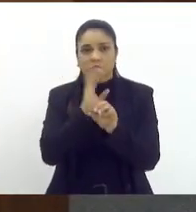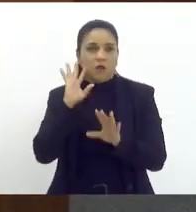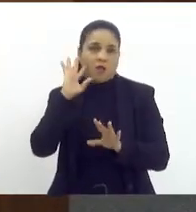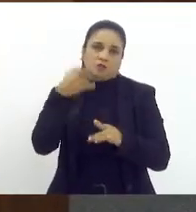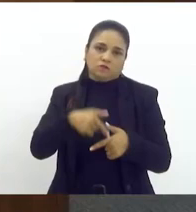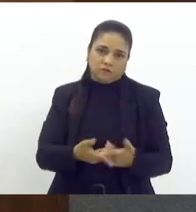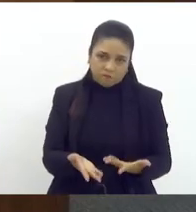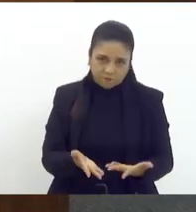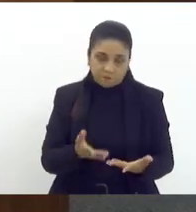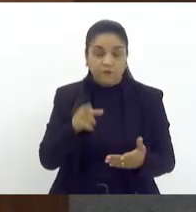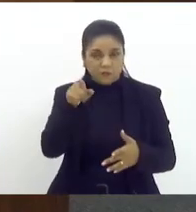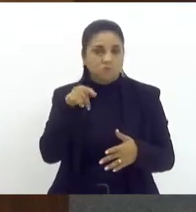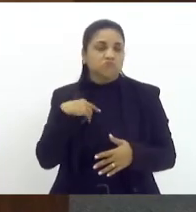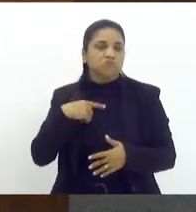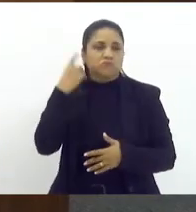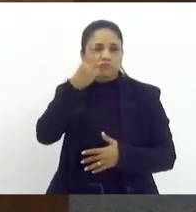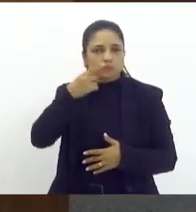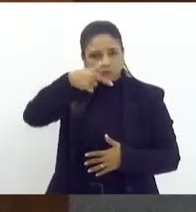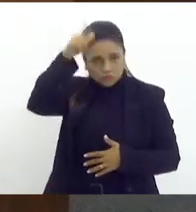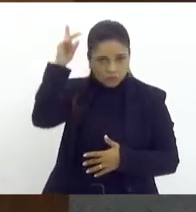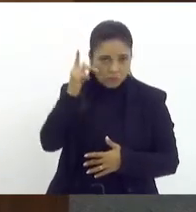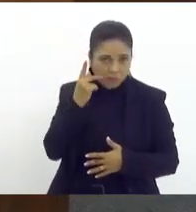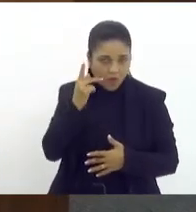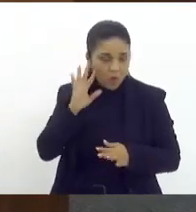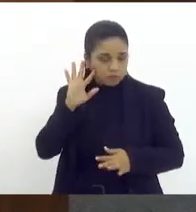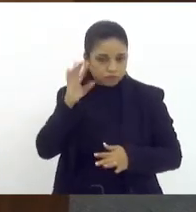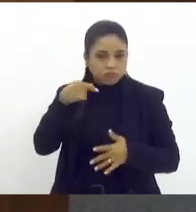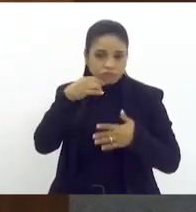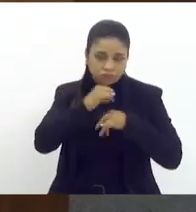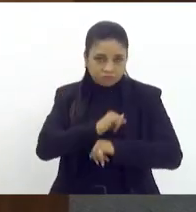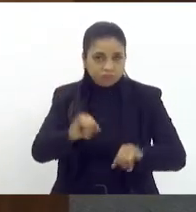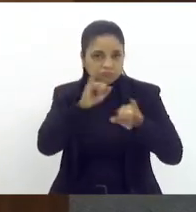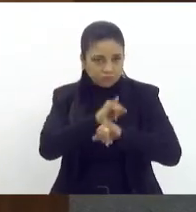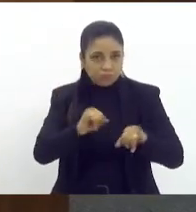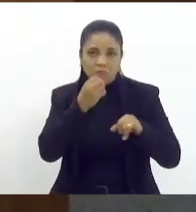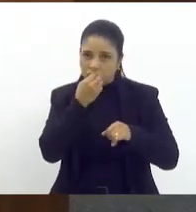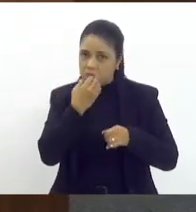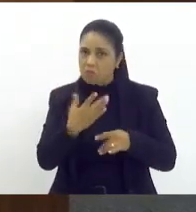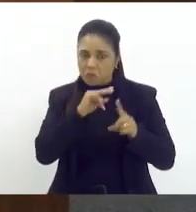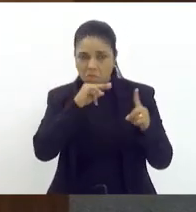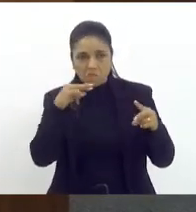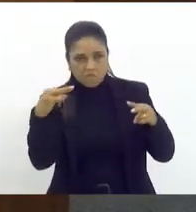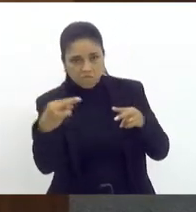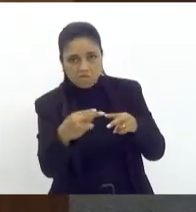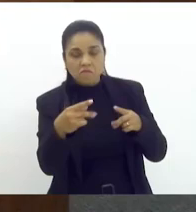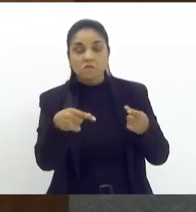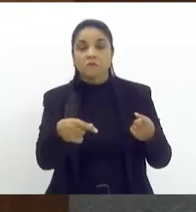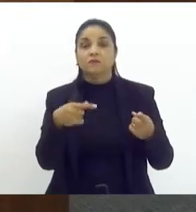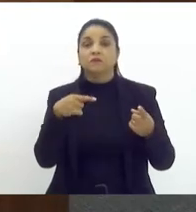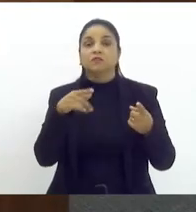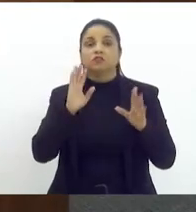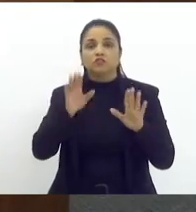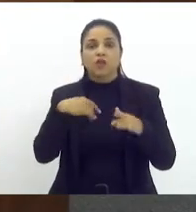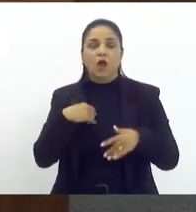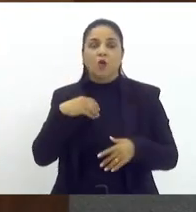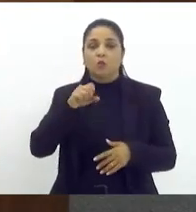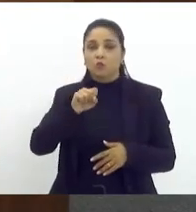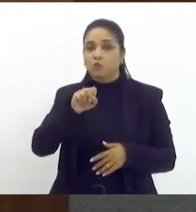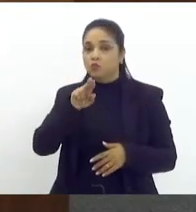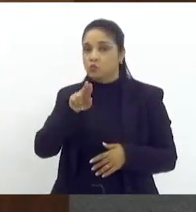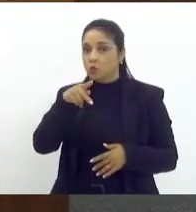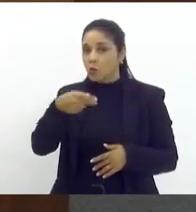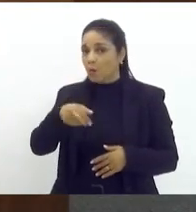abordou bem ou seja do ponto de vista é uma questão que o Supremo já pacificou